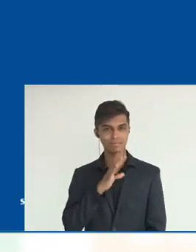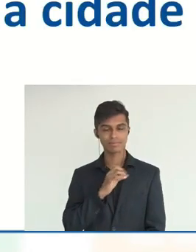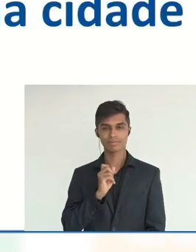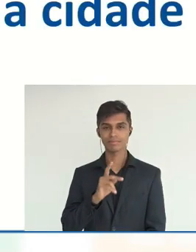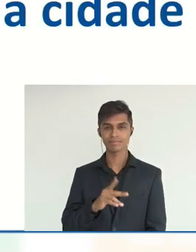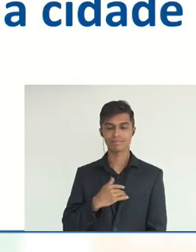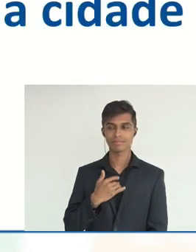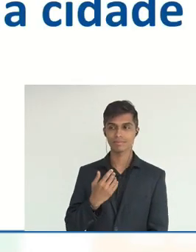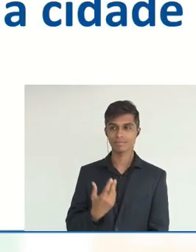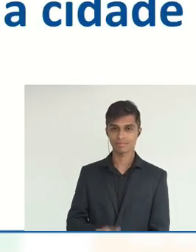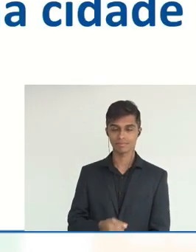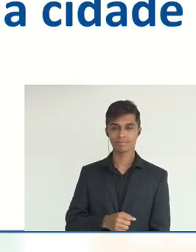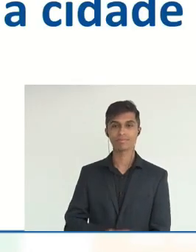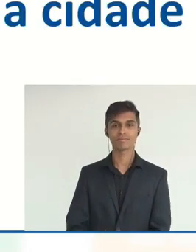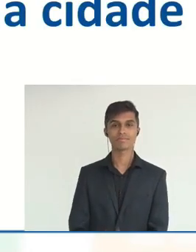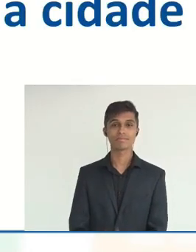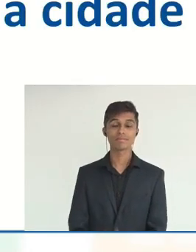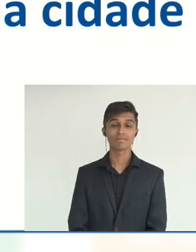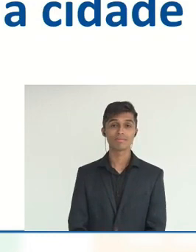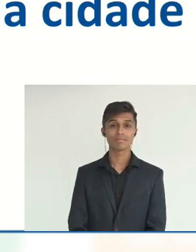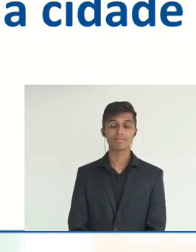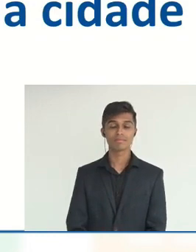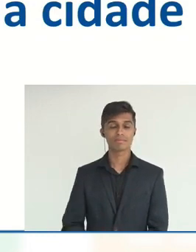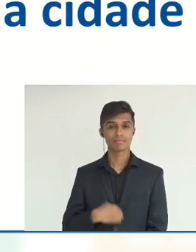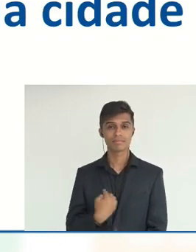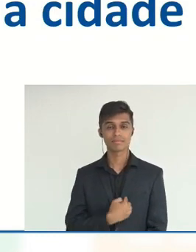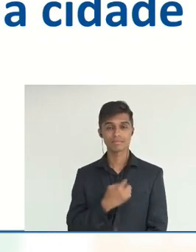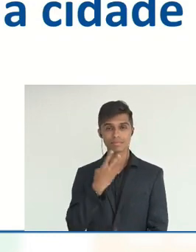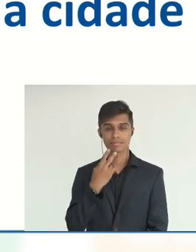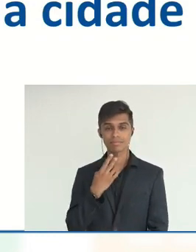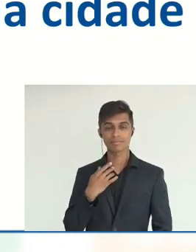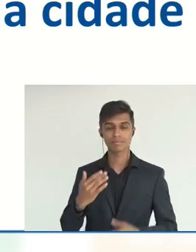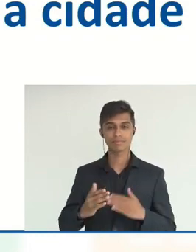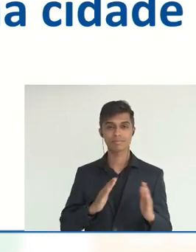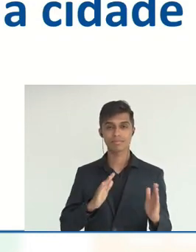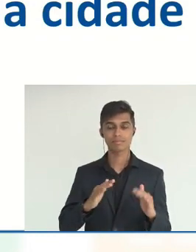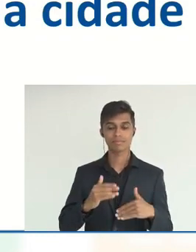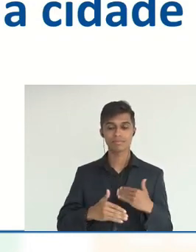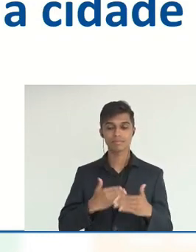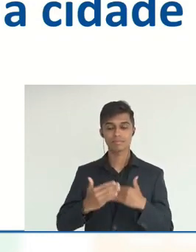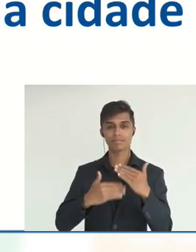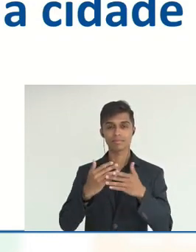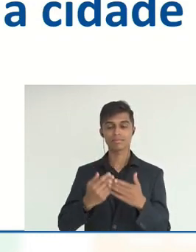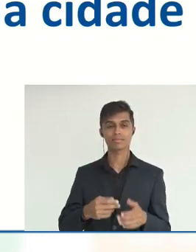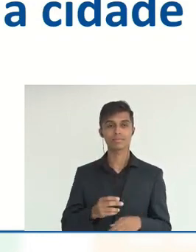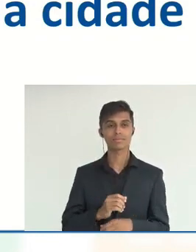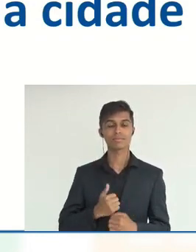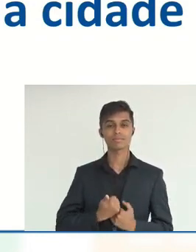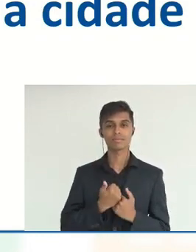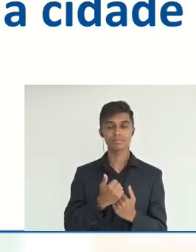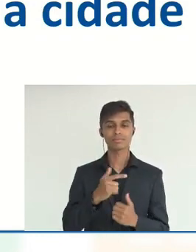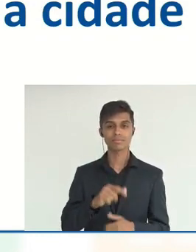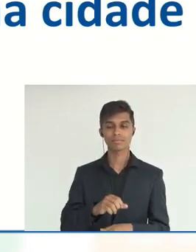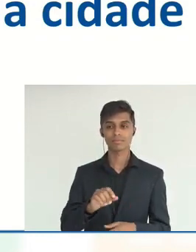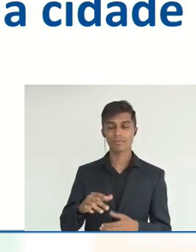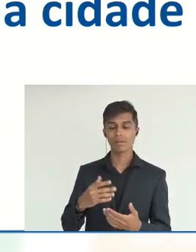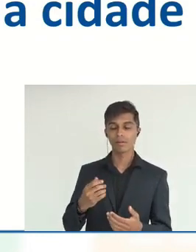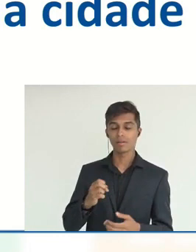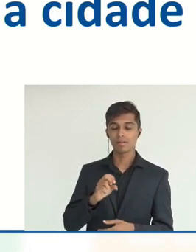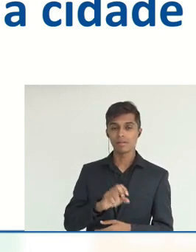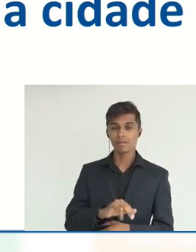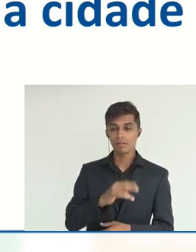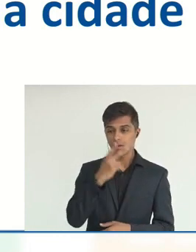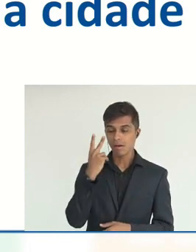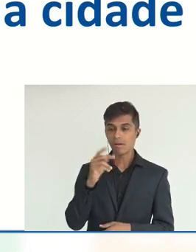Então, tá bom. A gente vai falar um pouquinho hoje sobre o processo, né, de evolução da assistência e vigilância das intoxicações aqui na cidade de São